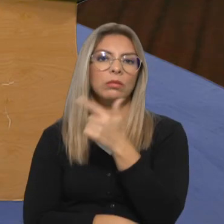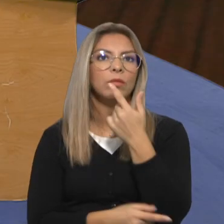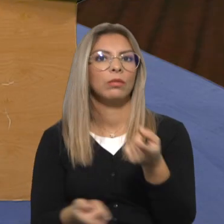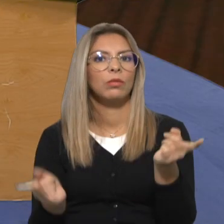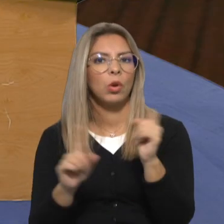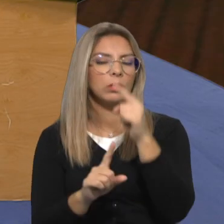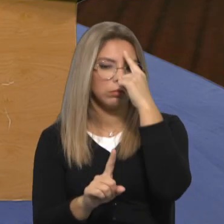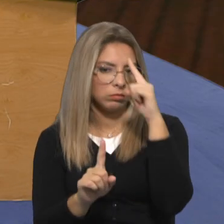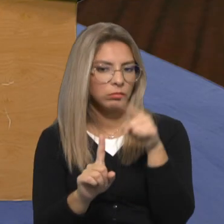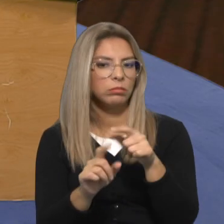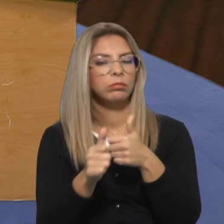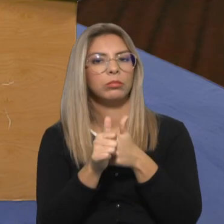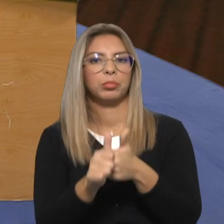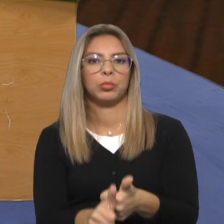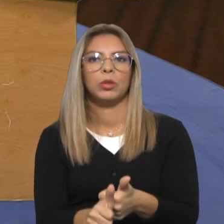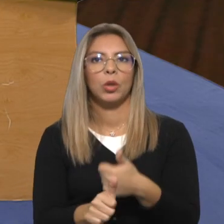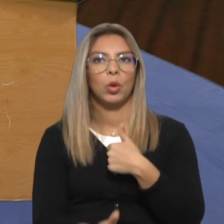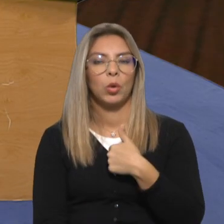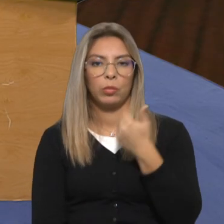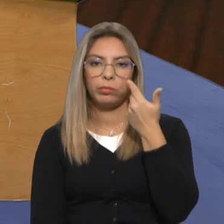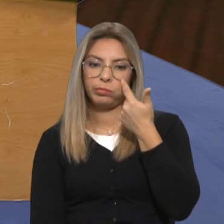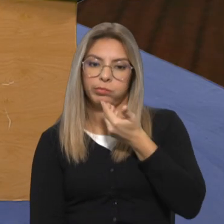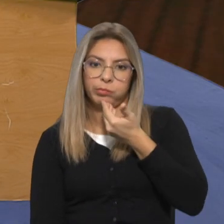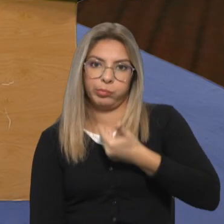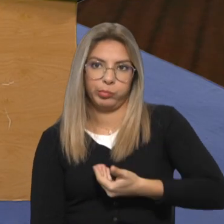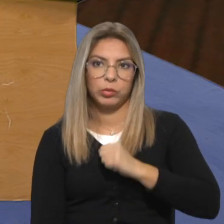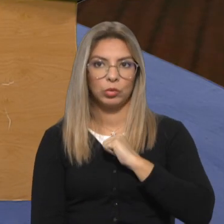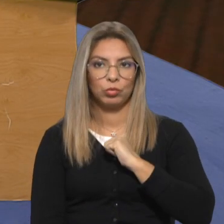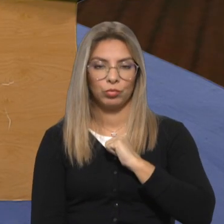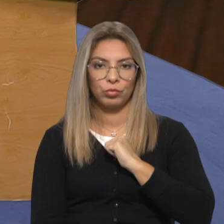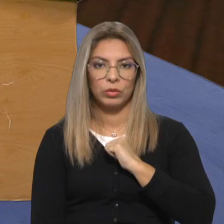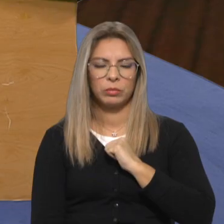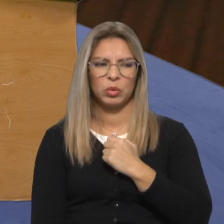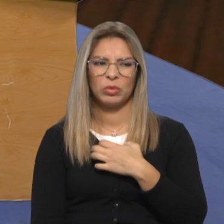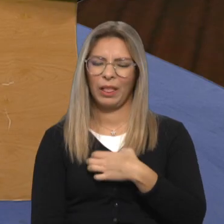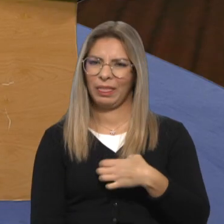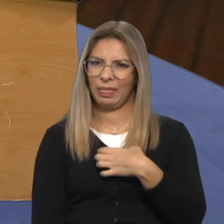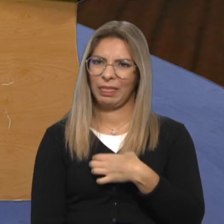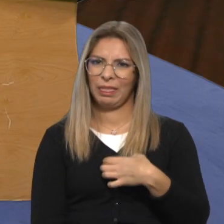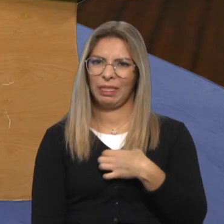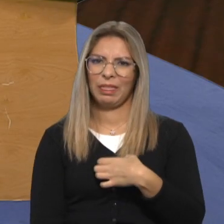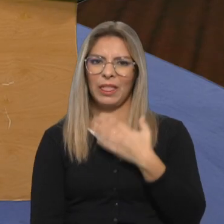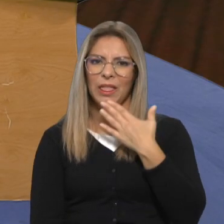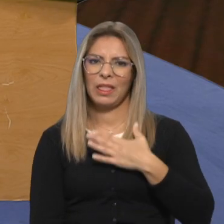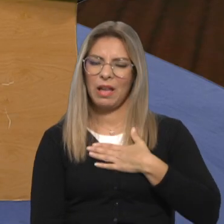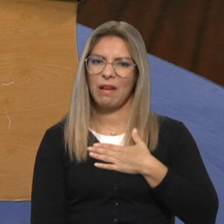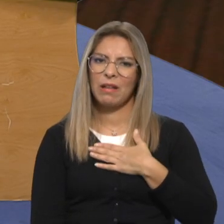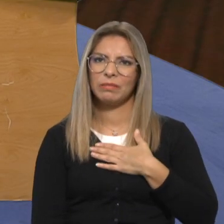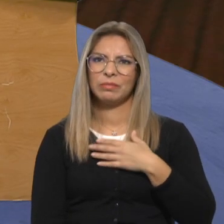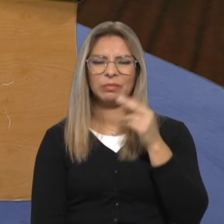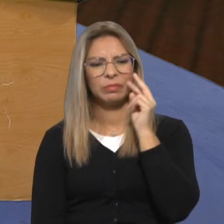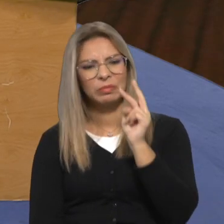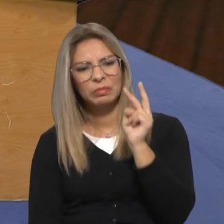Porque eu, como experiência pessoal, fico um bocadinho incomodado quando vejo estes